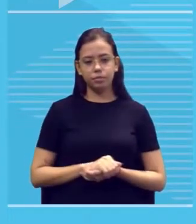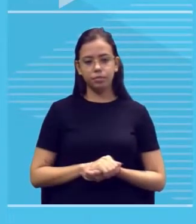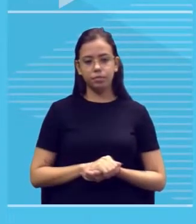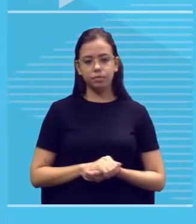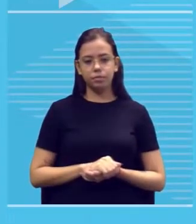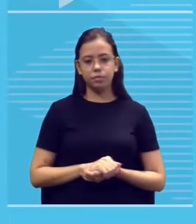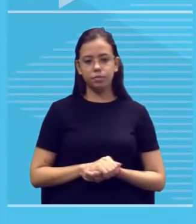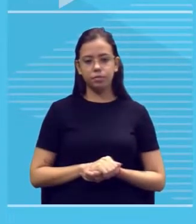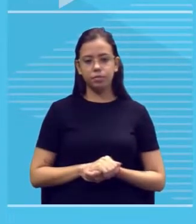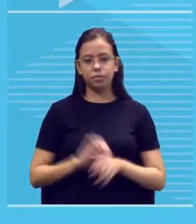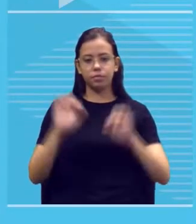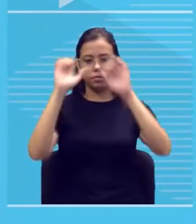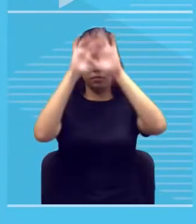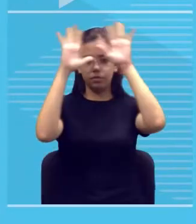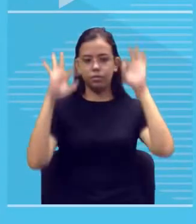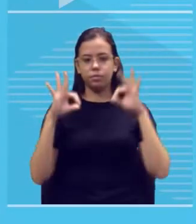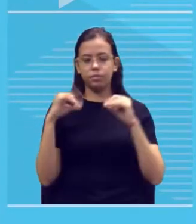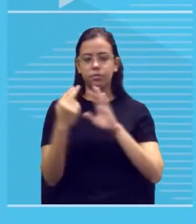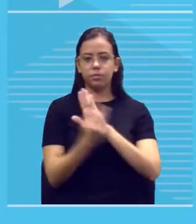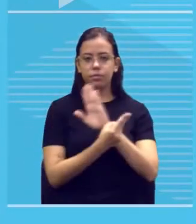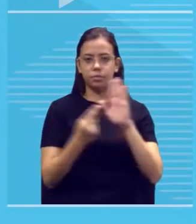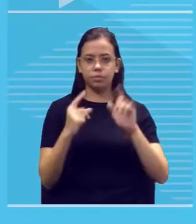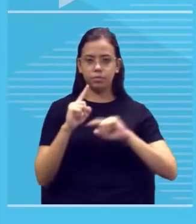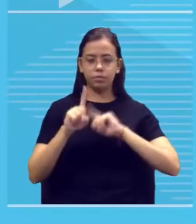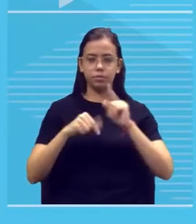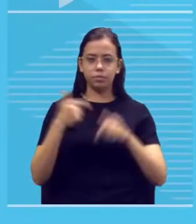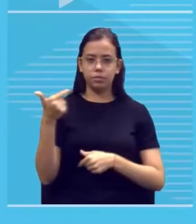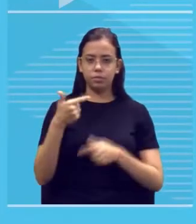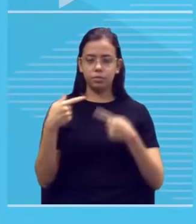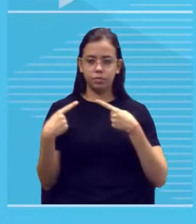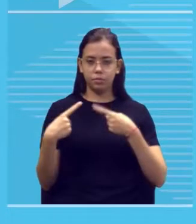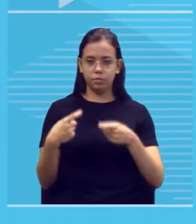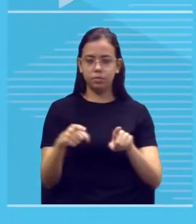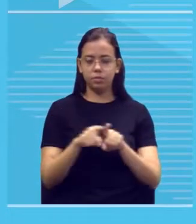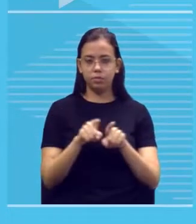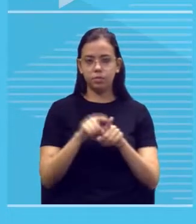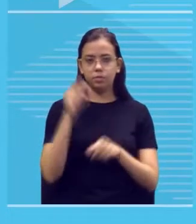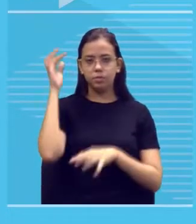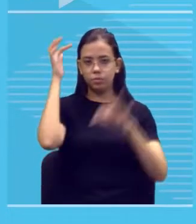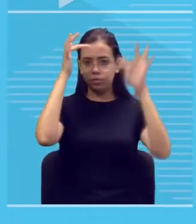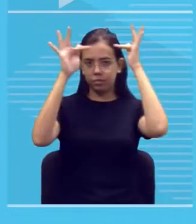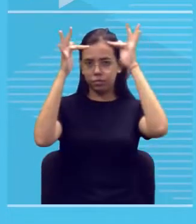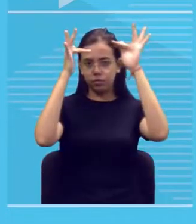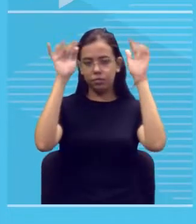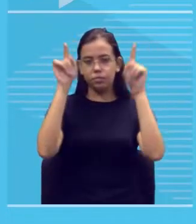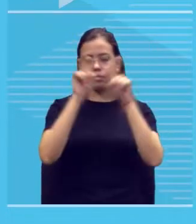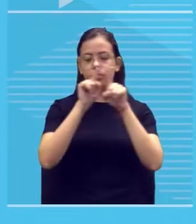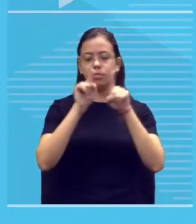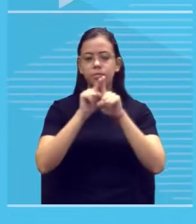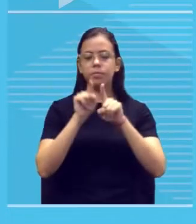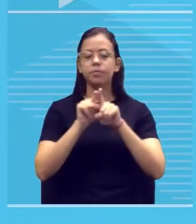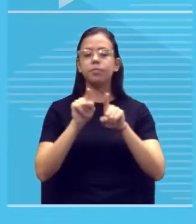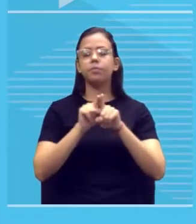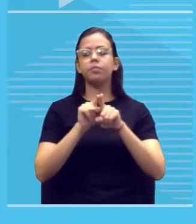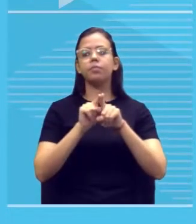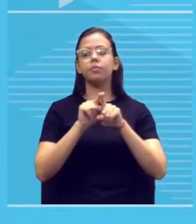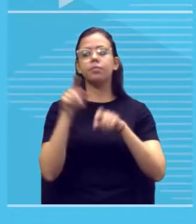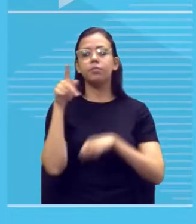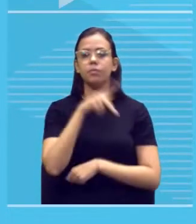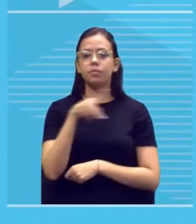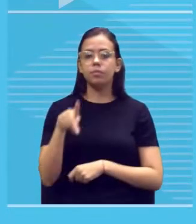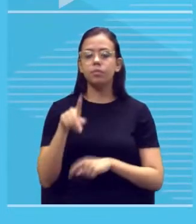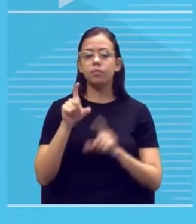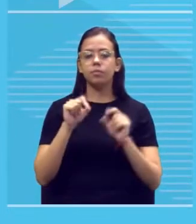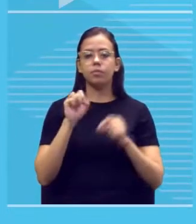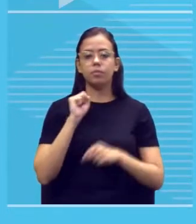os pensadores pós Segunda Guerra os filósofos e educadores e sem consciência política sem